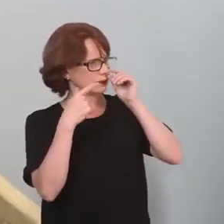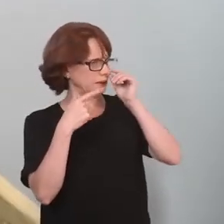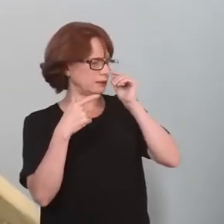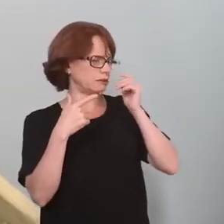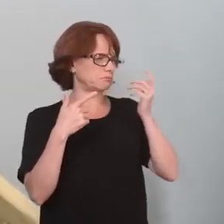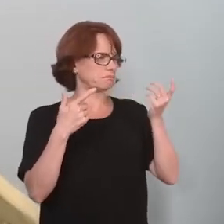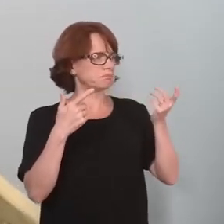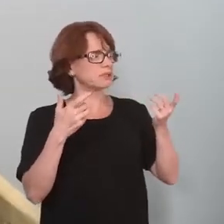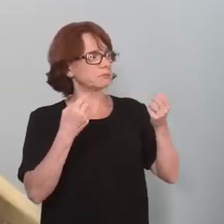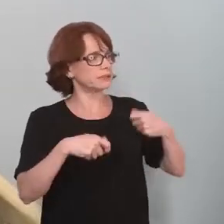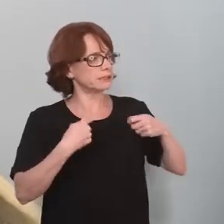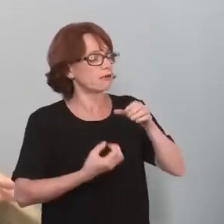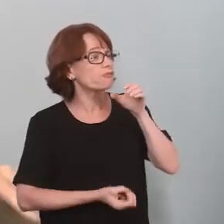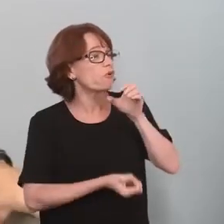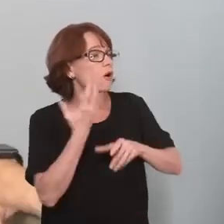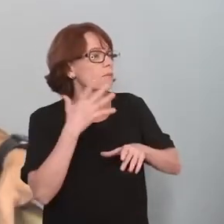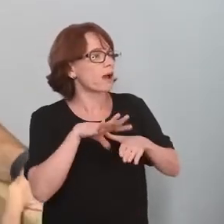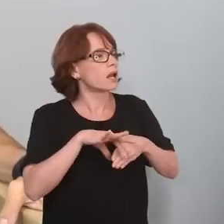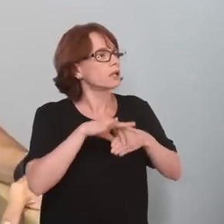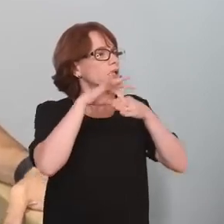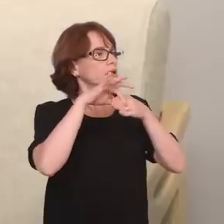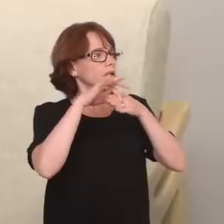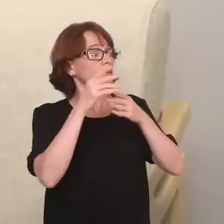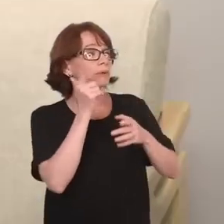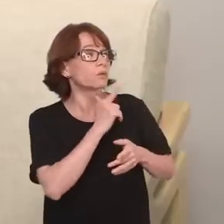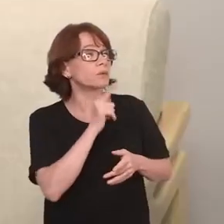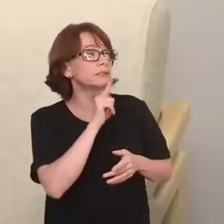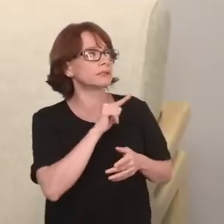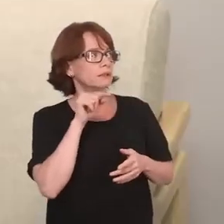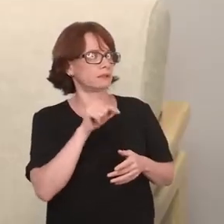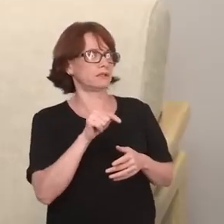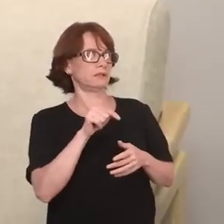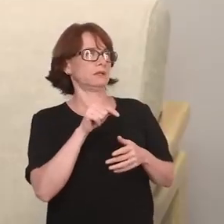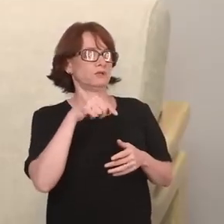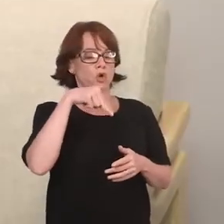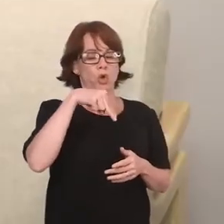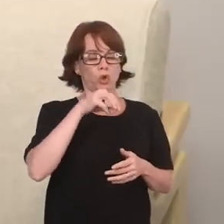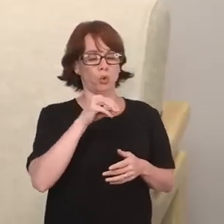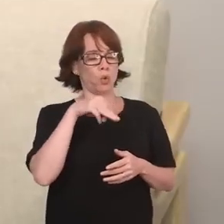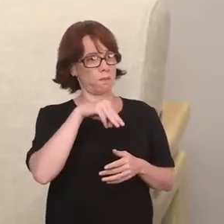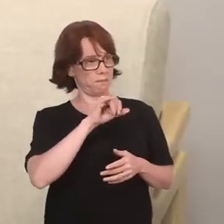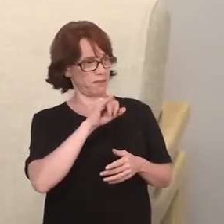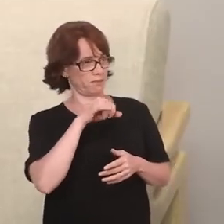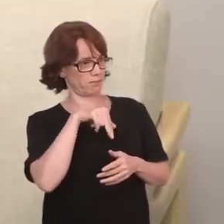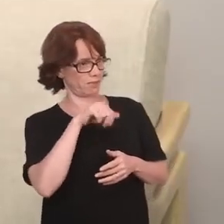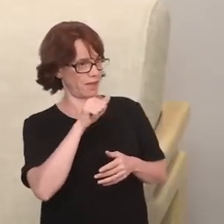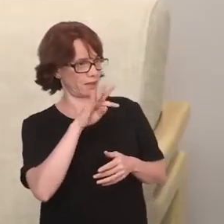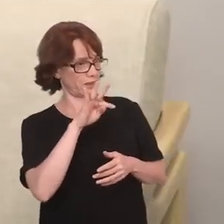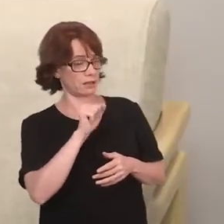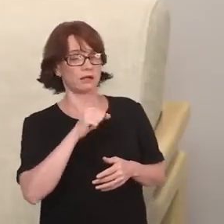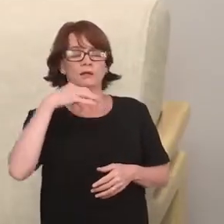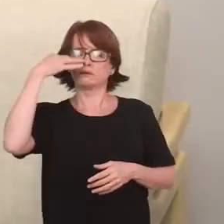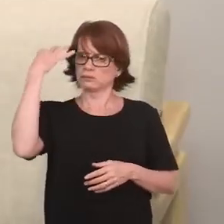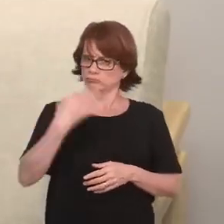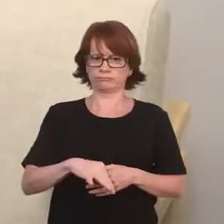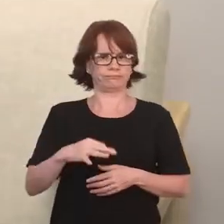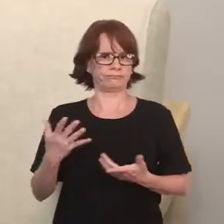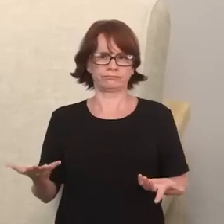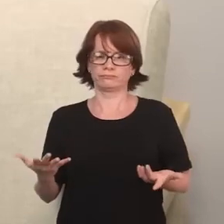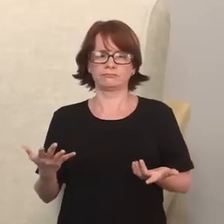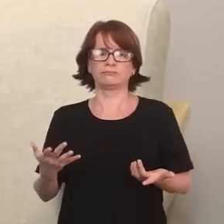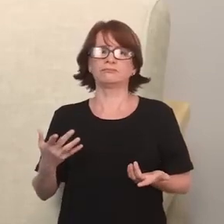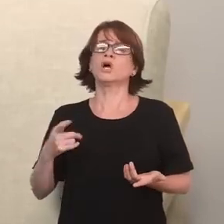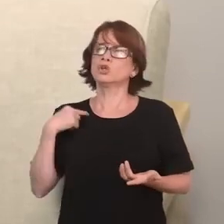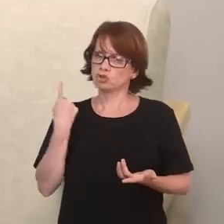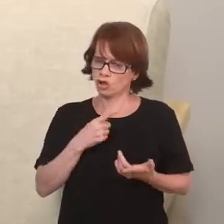e para facilitar essa formação de nominata? Certeza absoluta, e isso é o que nós vamos fazer. E nós vamos usar os